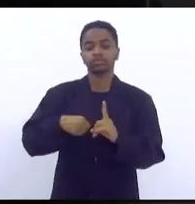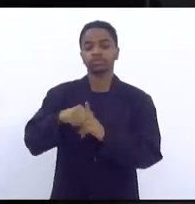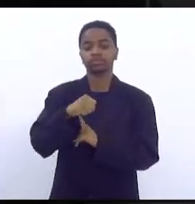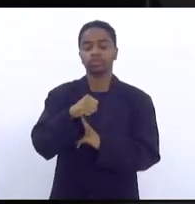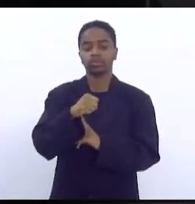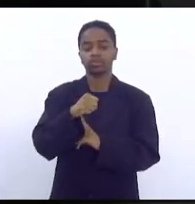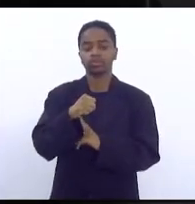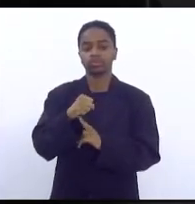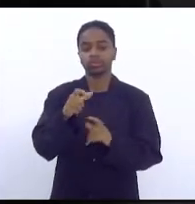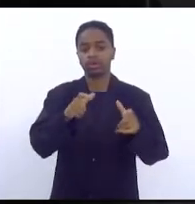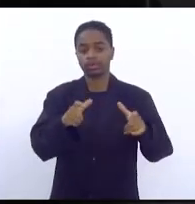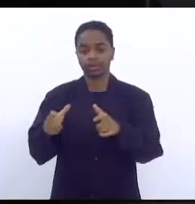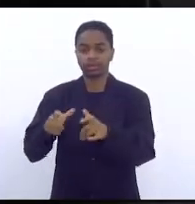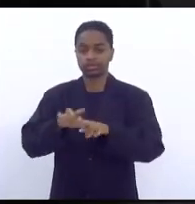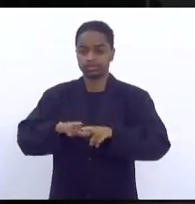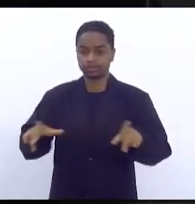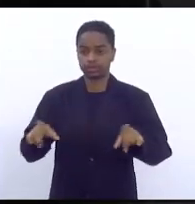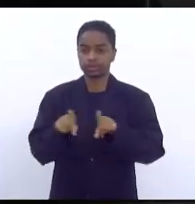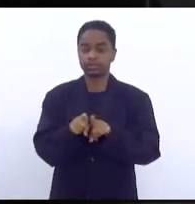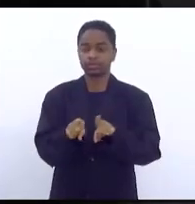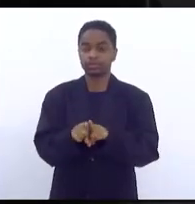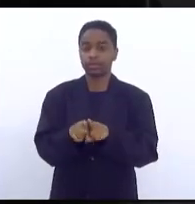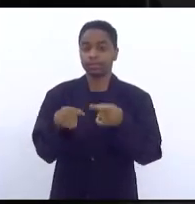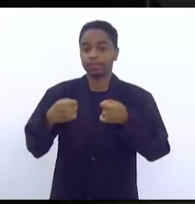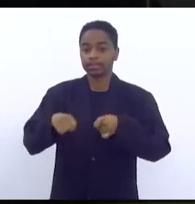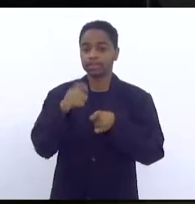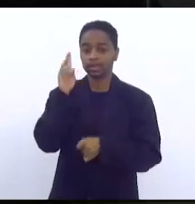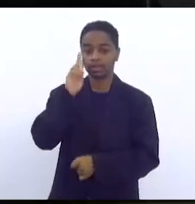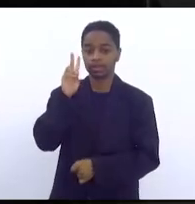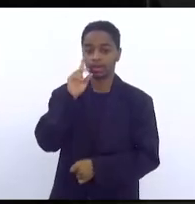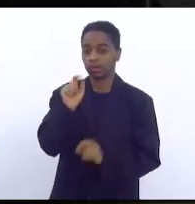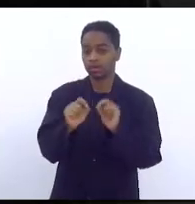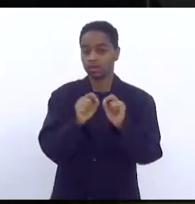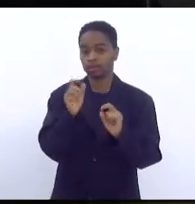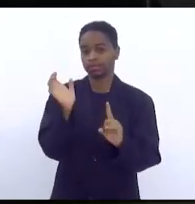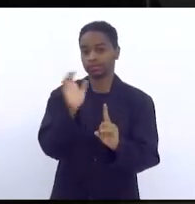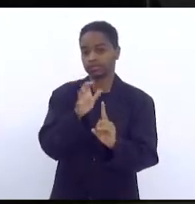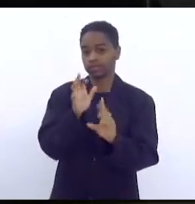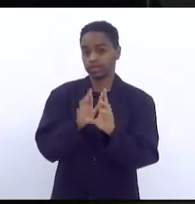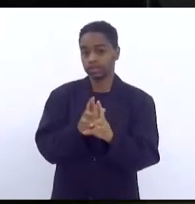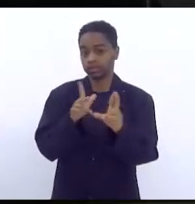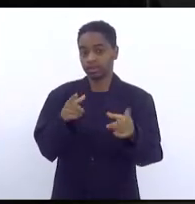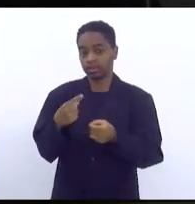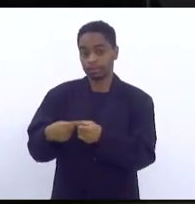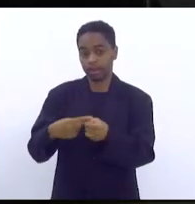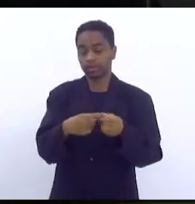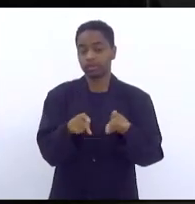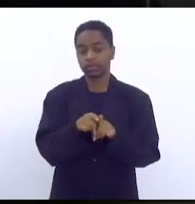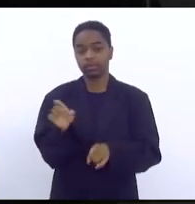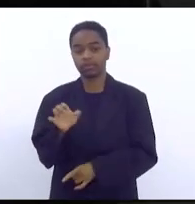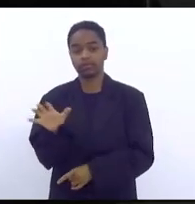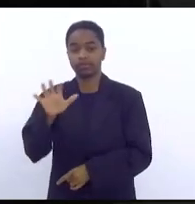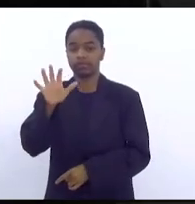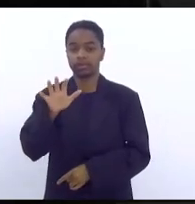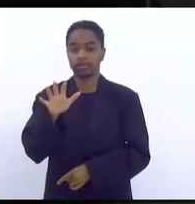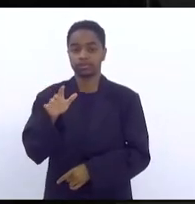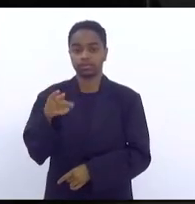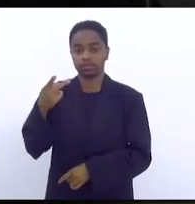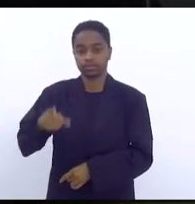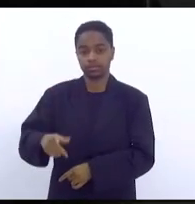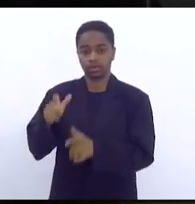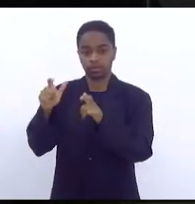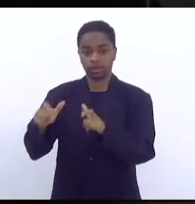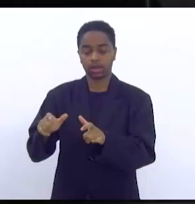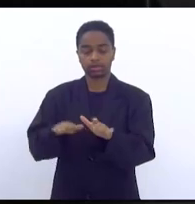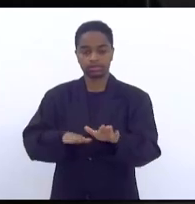grandes eventos de precipitações mas vai lembrar que esses impactos atingem de maneira diferente os bairros e as favelas desse dessa baixada de jacaré